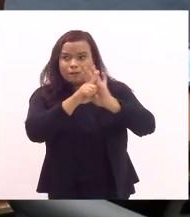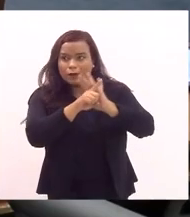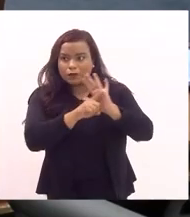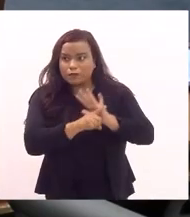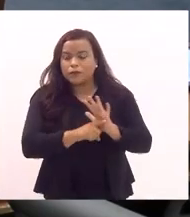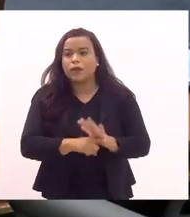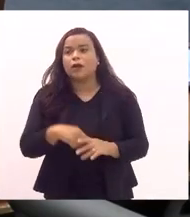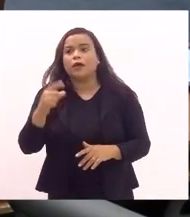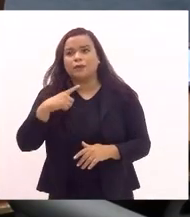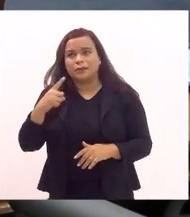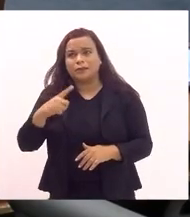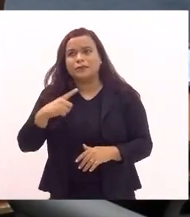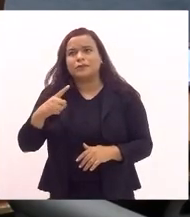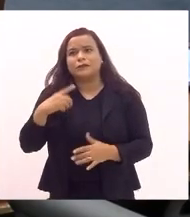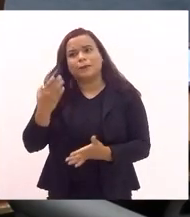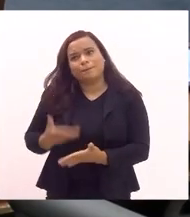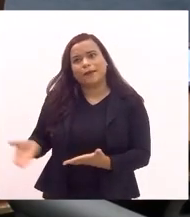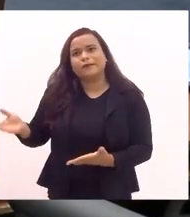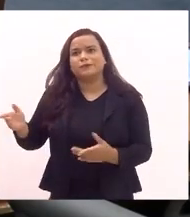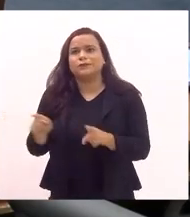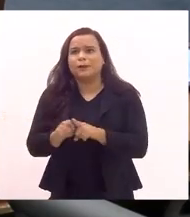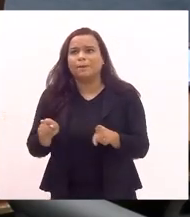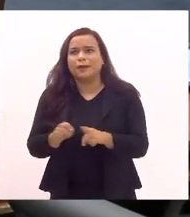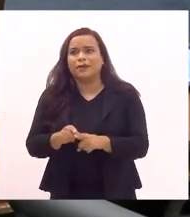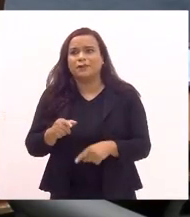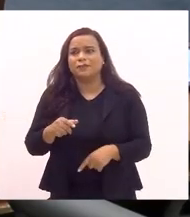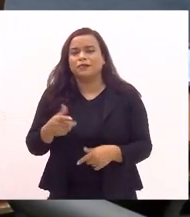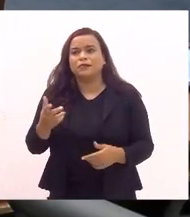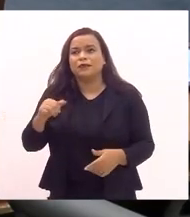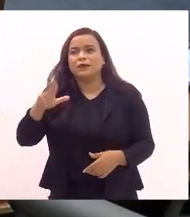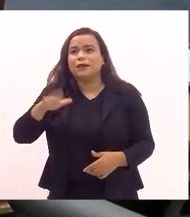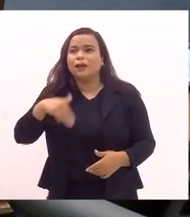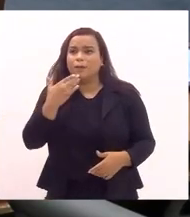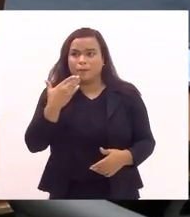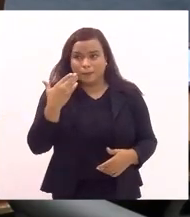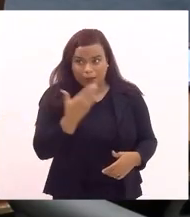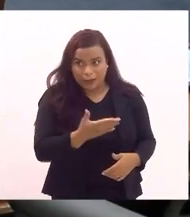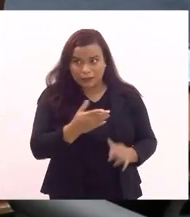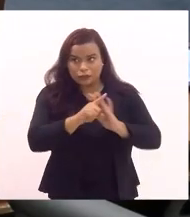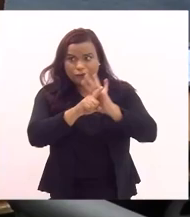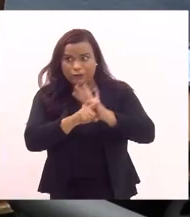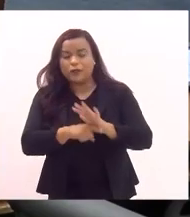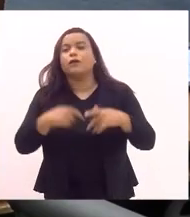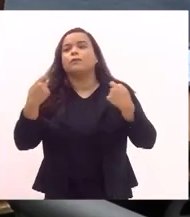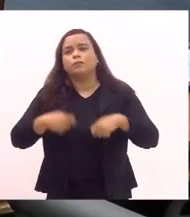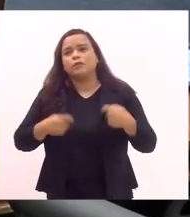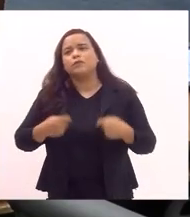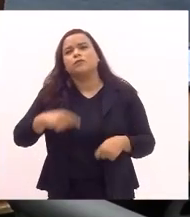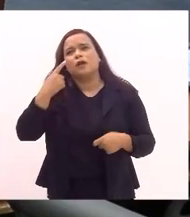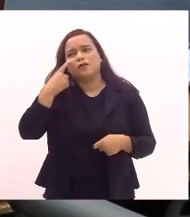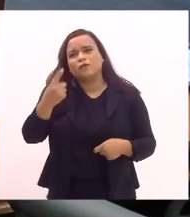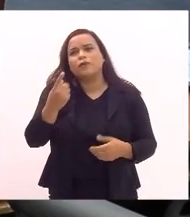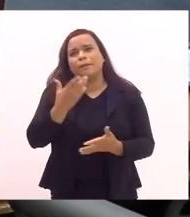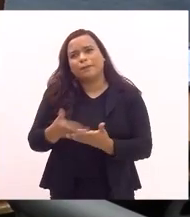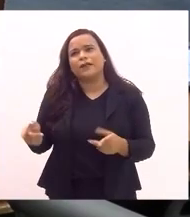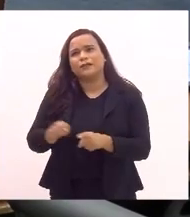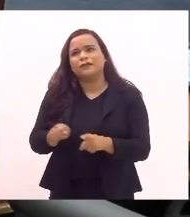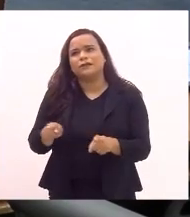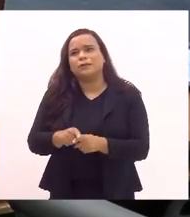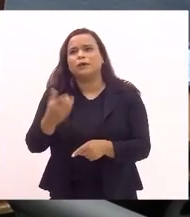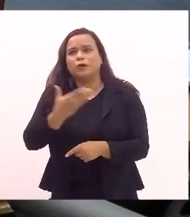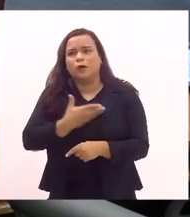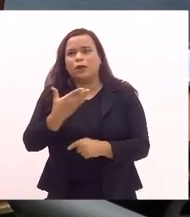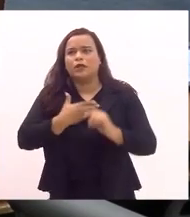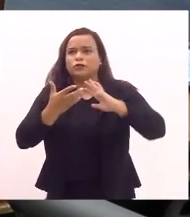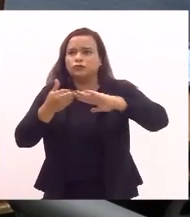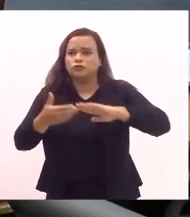tem um ônus e quem pede a verificação tem que arcar com ônus de tirar o projeto dos coleguinhas